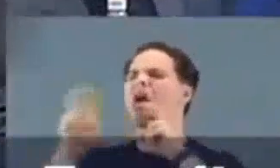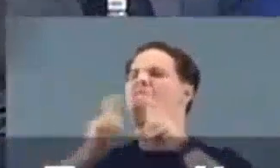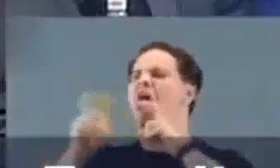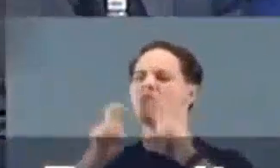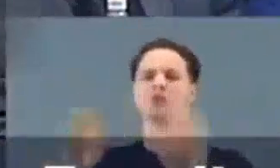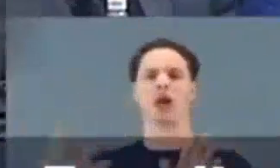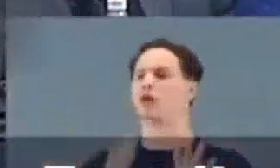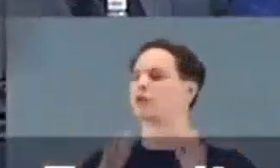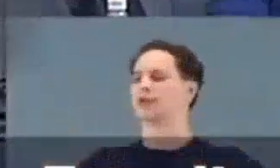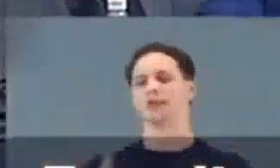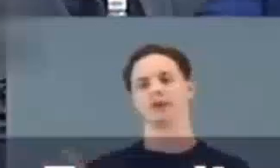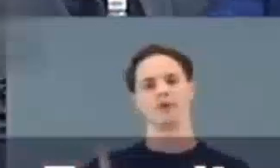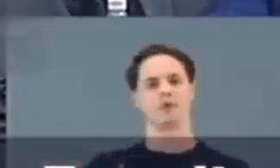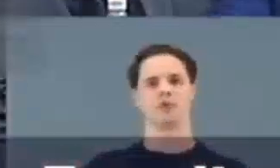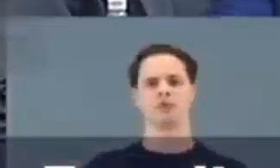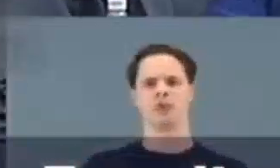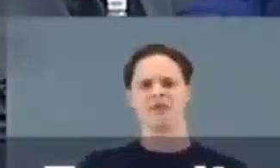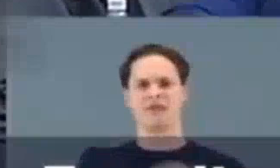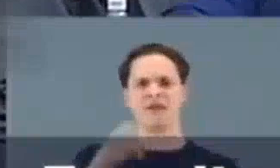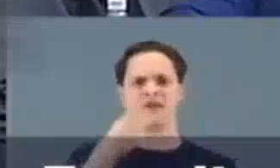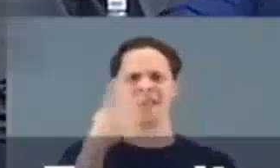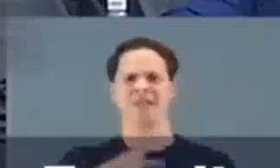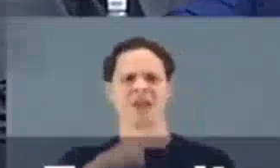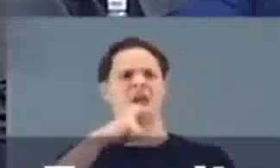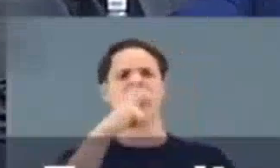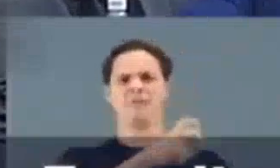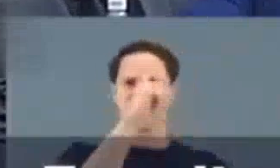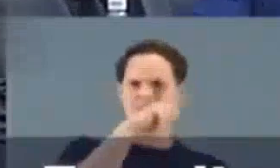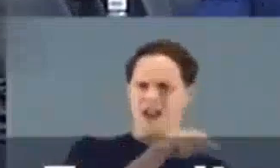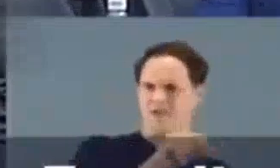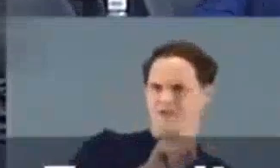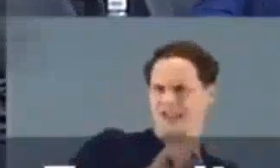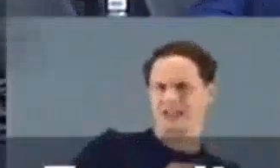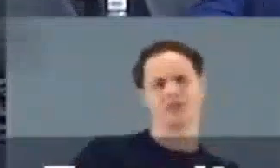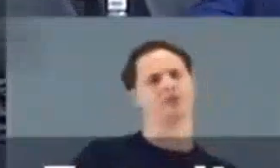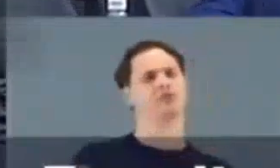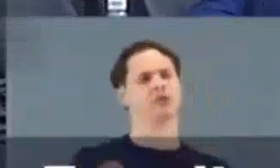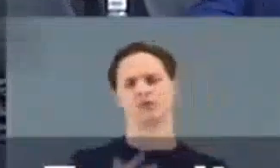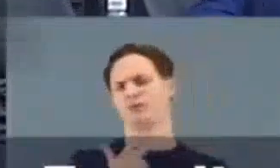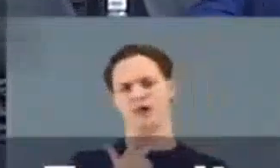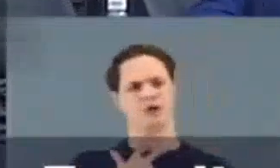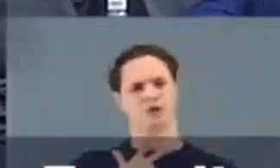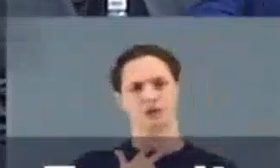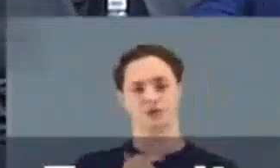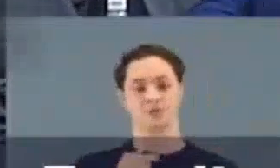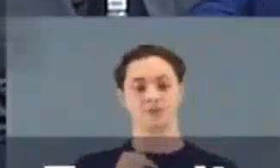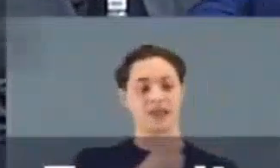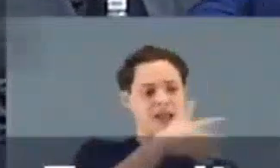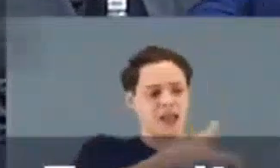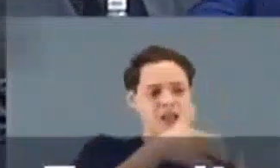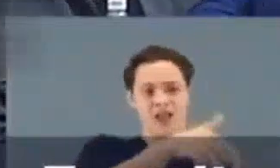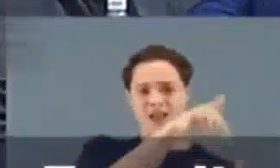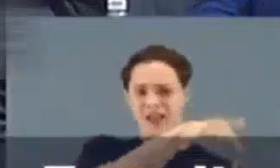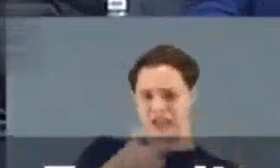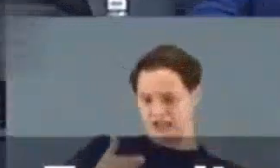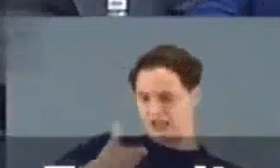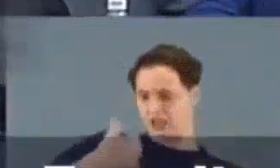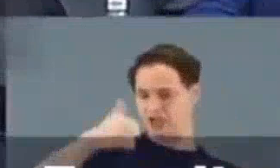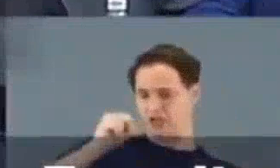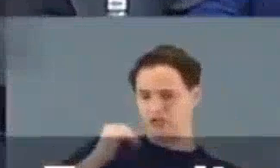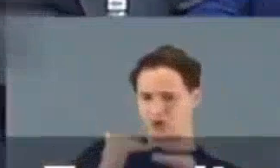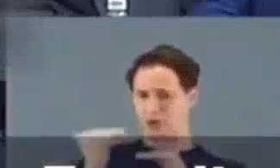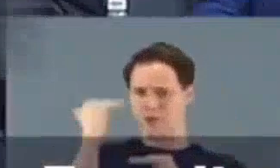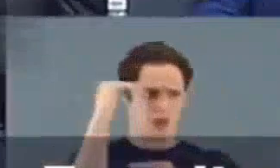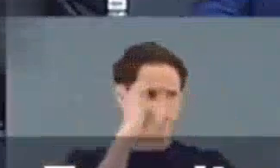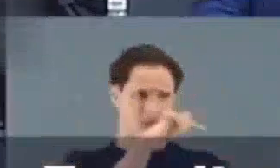aqui no plenário, dizendo o que o depoente deve fazer ou deixar de fazer. O depoente é de maior, ele sabe o que